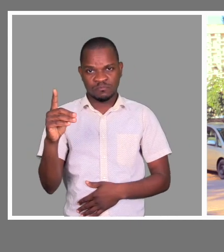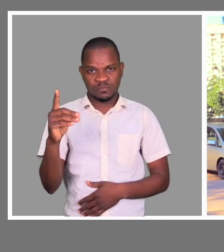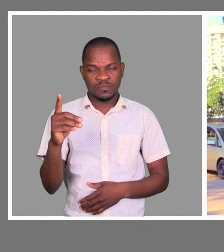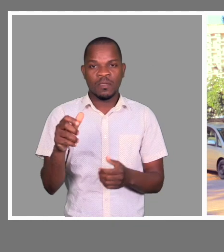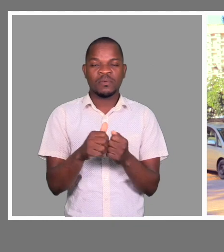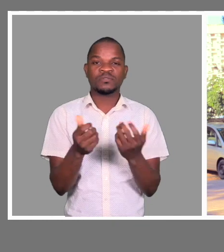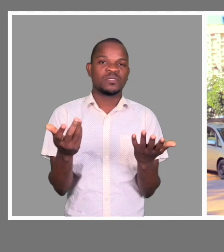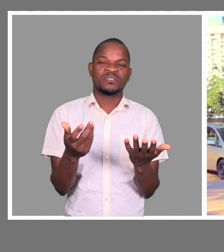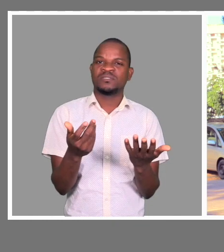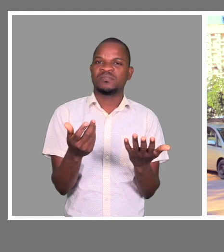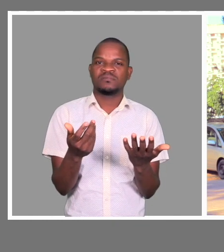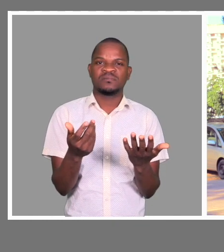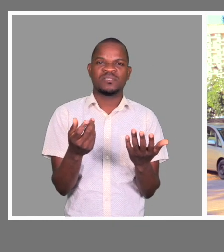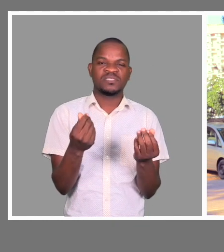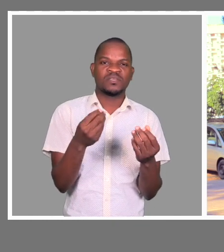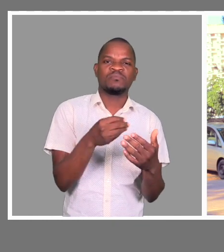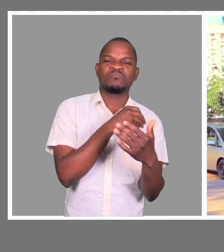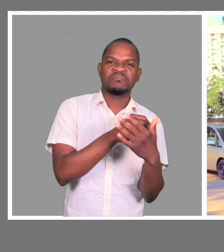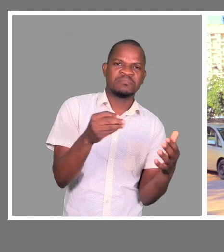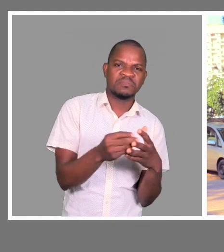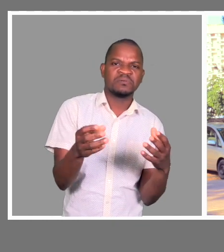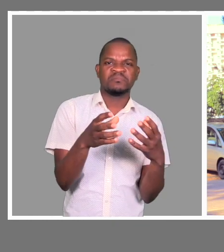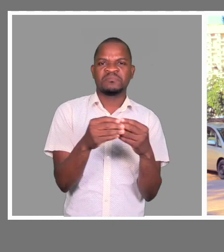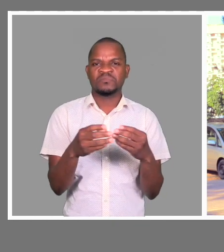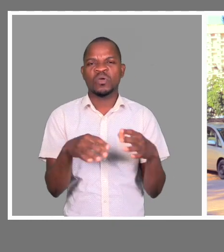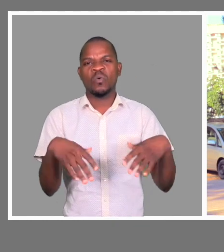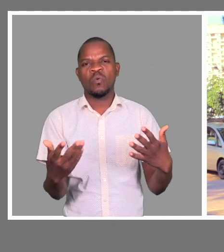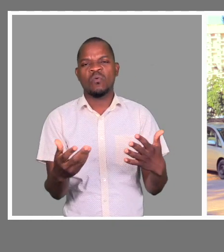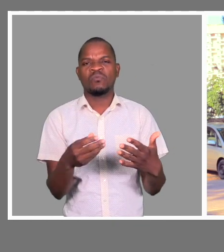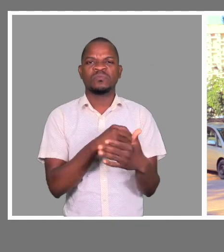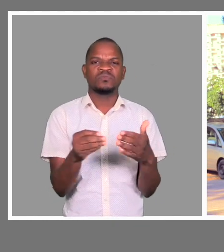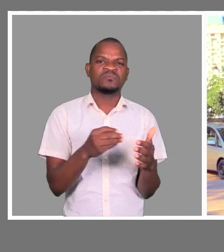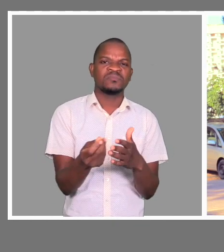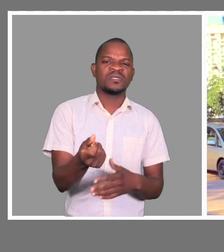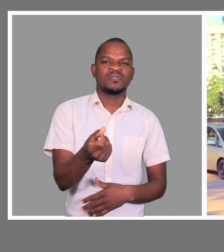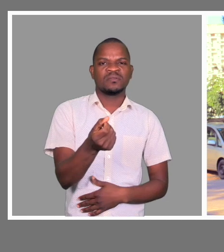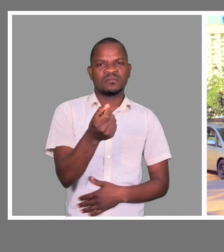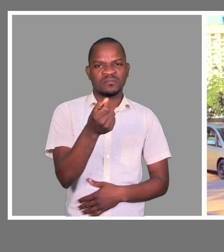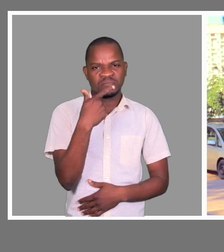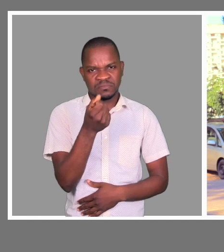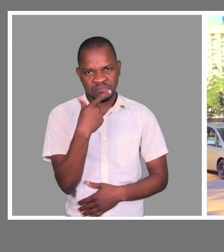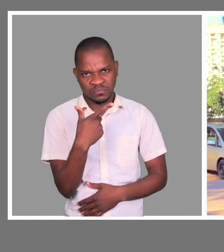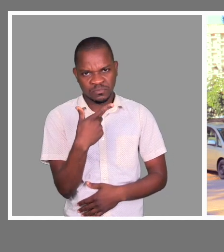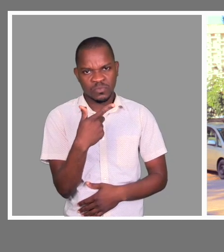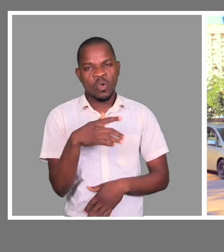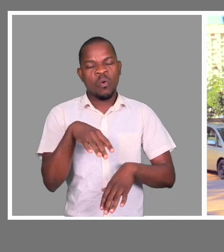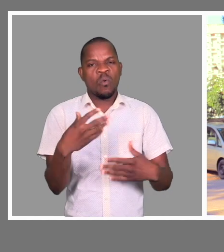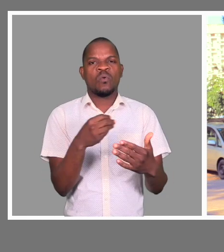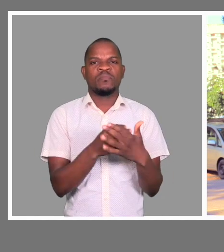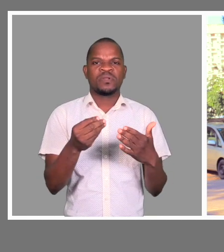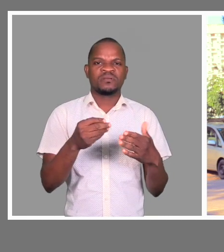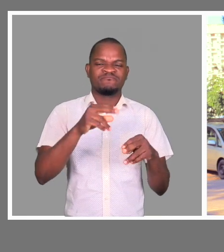certas coisas, quer seja medicação, quer seja, por exemplo, cadeira de rodas. Nós sabemos